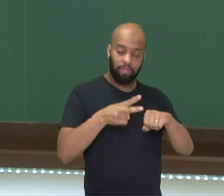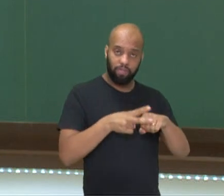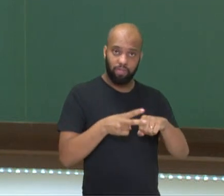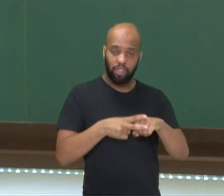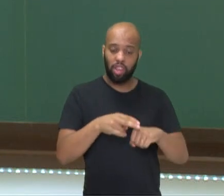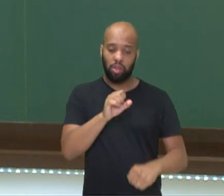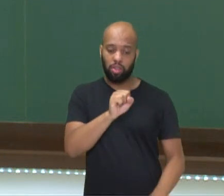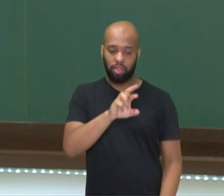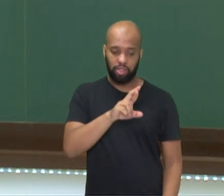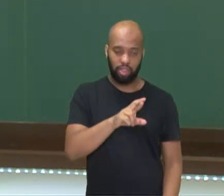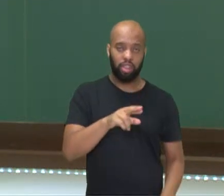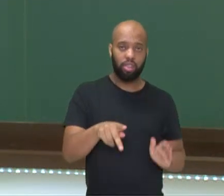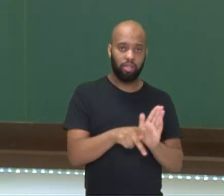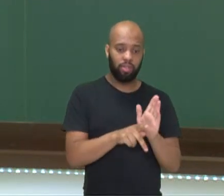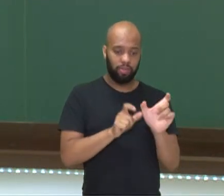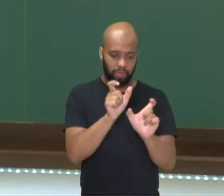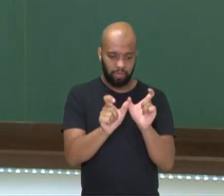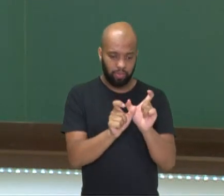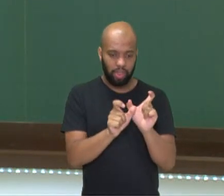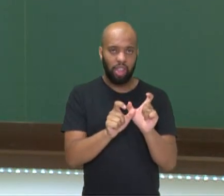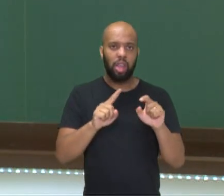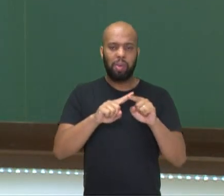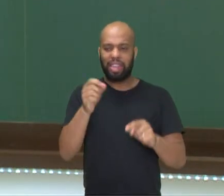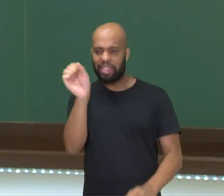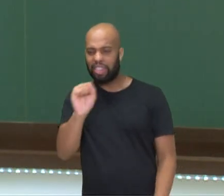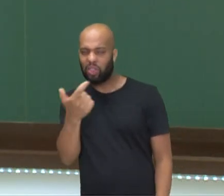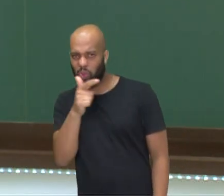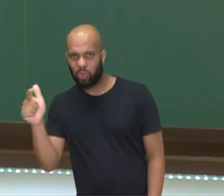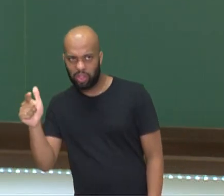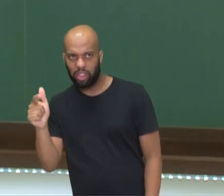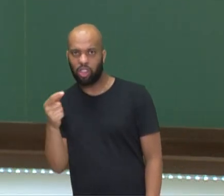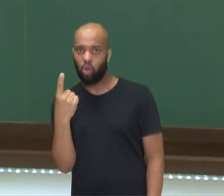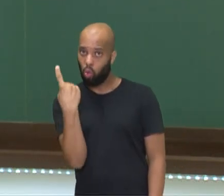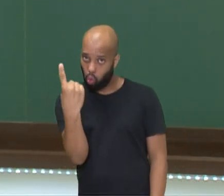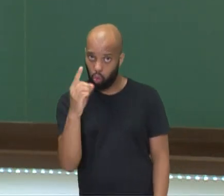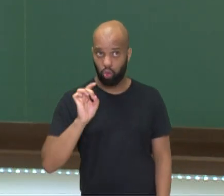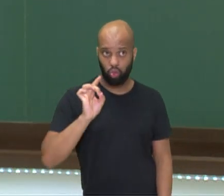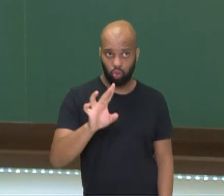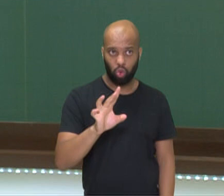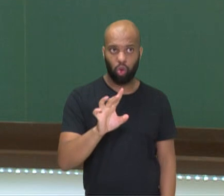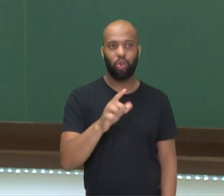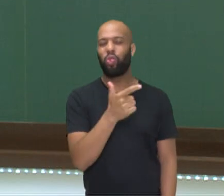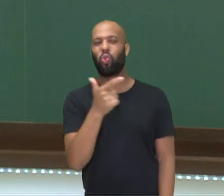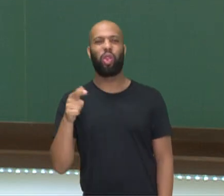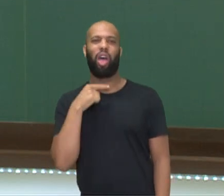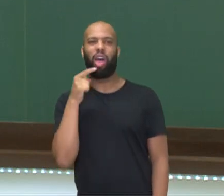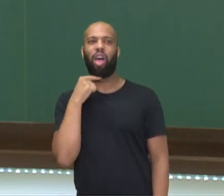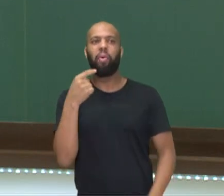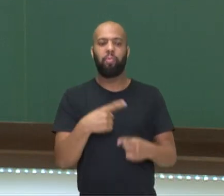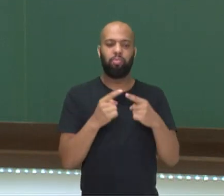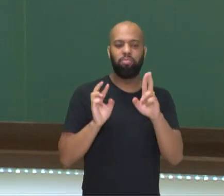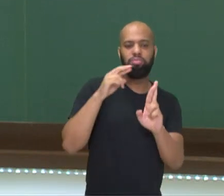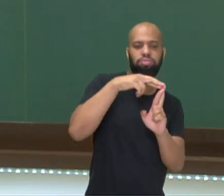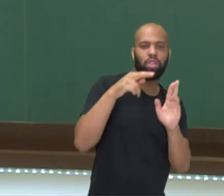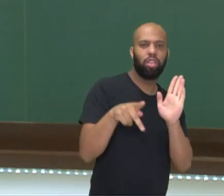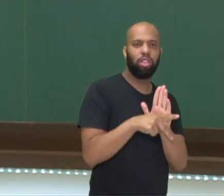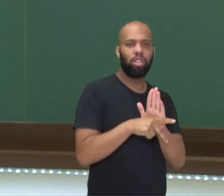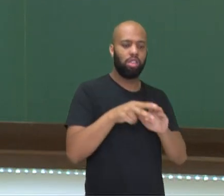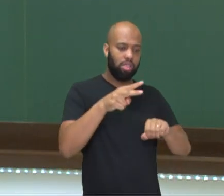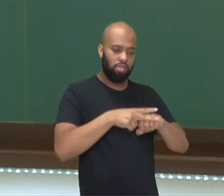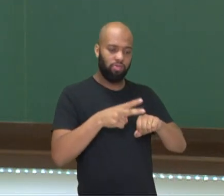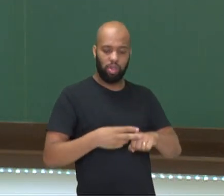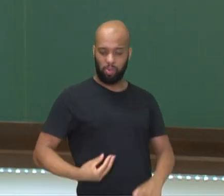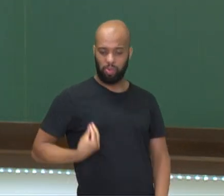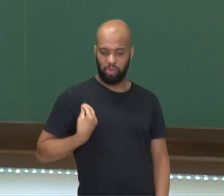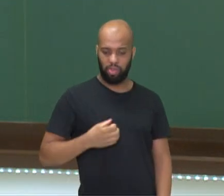conjugado no singular, ele não se encaixaria aqui, porque eu tenho como referência para o verbo ser um